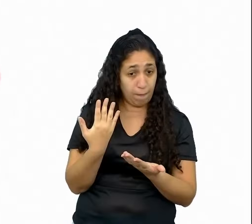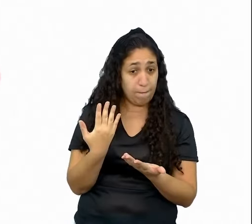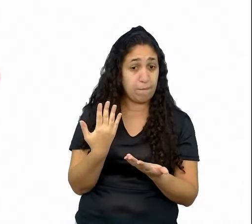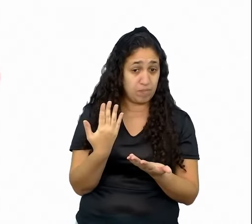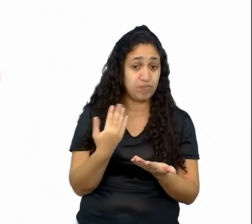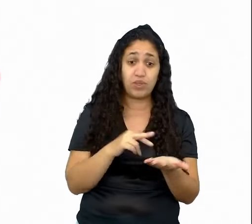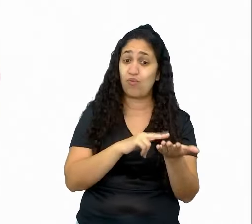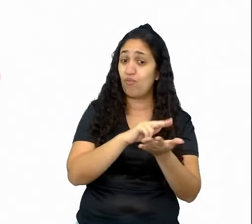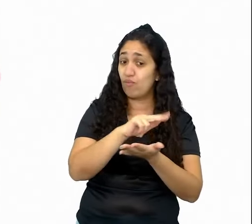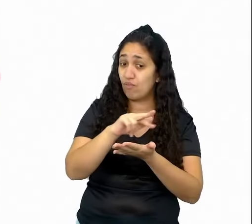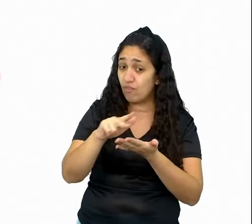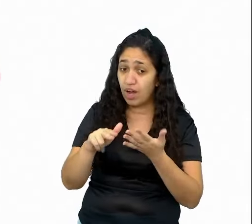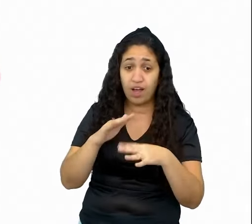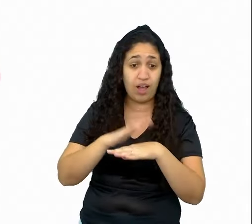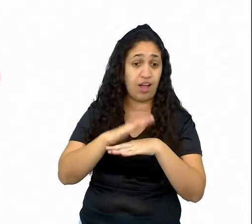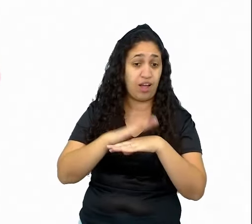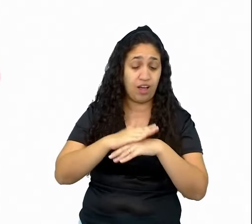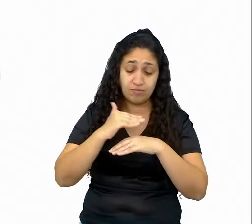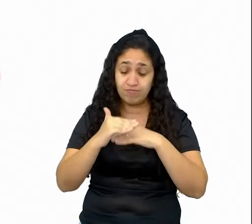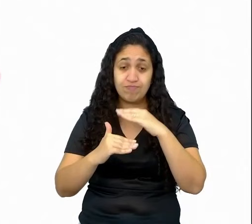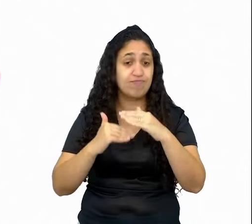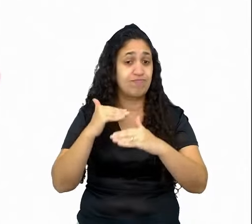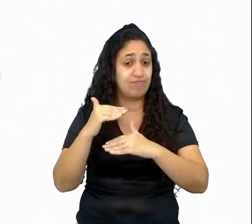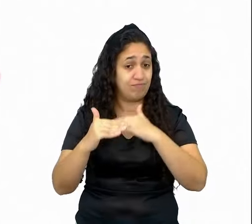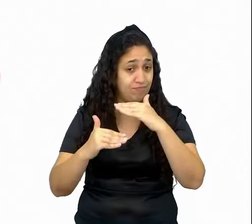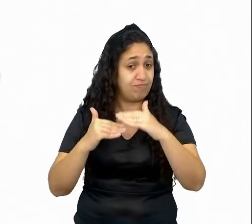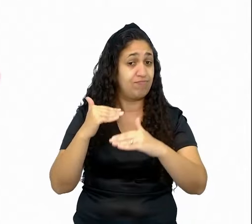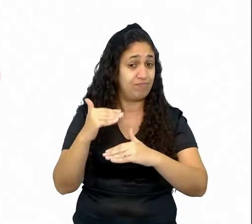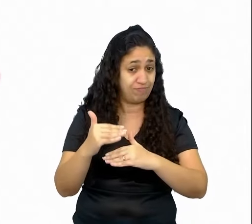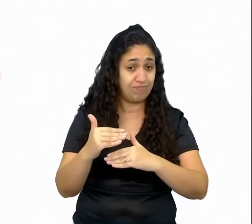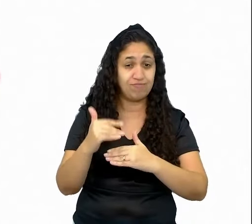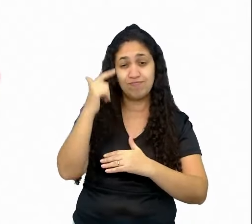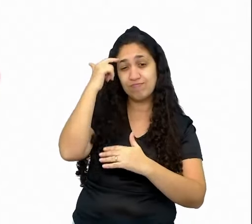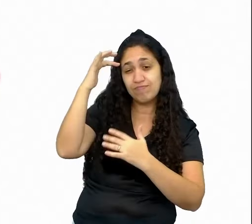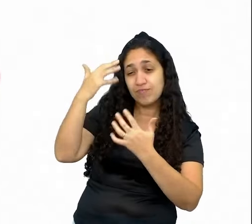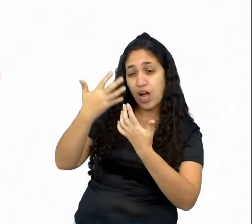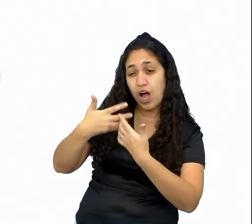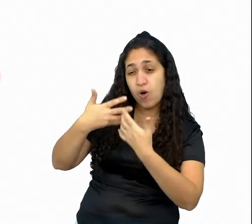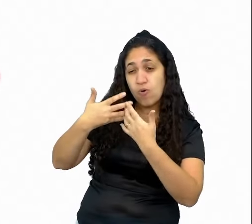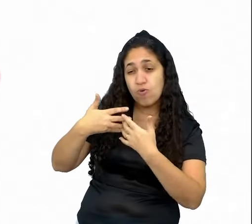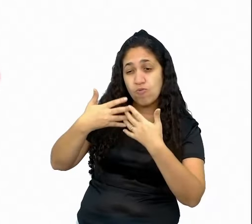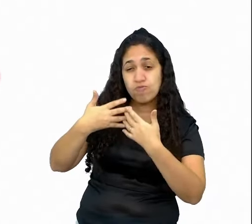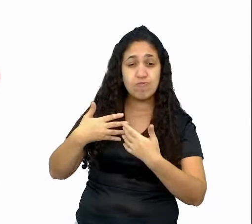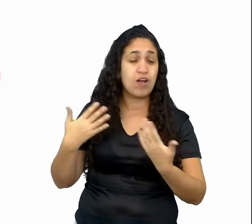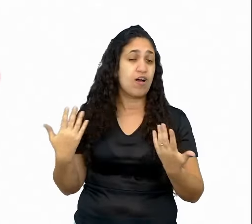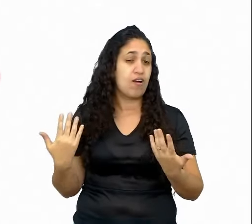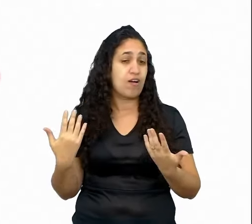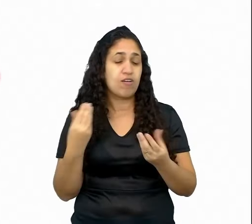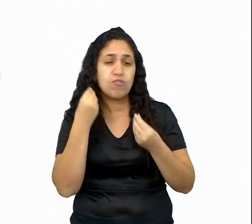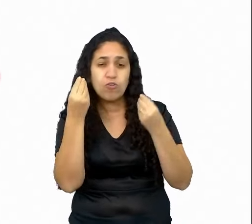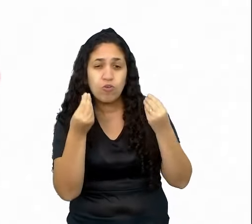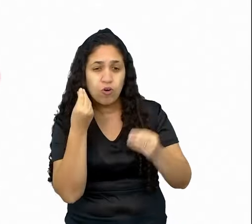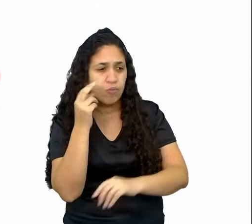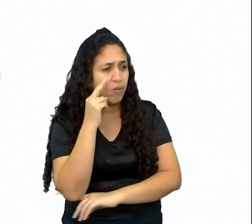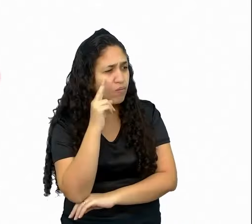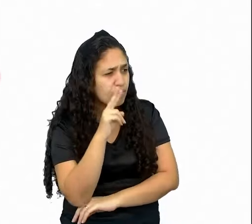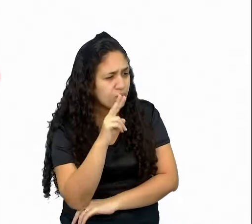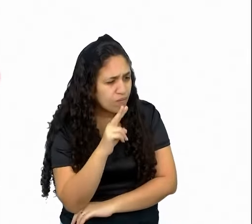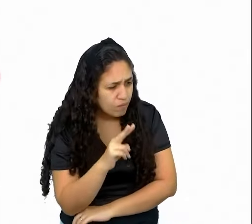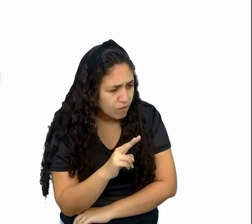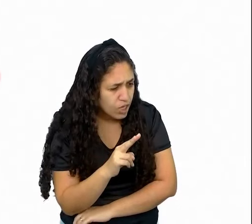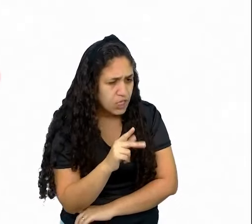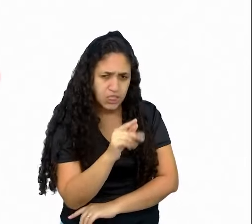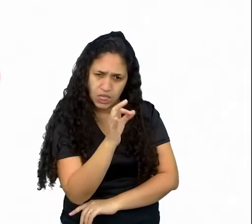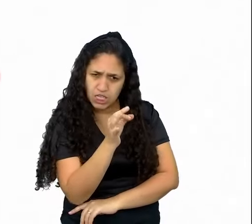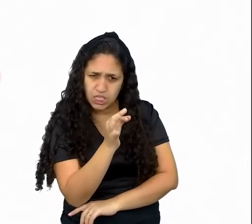tem aqui uma série desses cognitivos, né? Calcular, verificar, como que eu faço uma verificação? Então, a